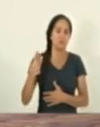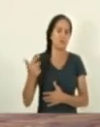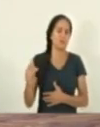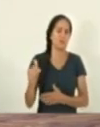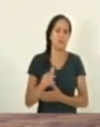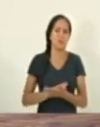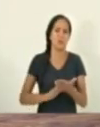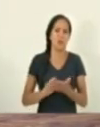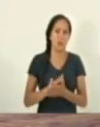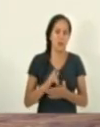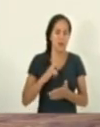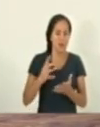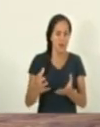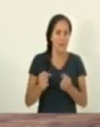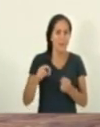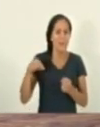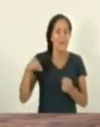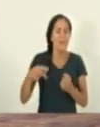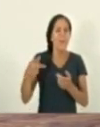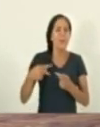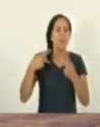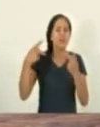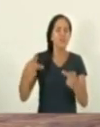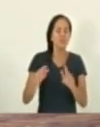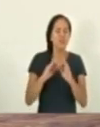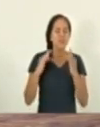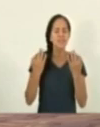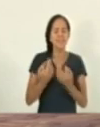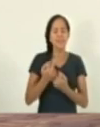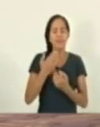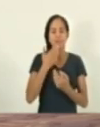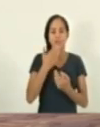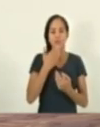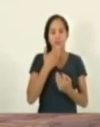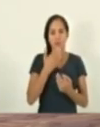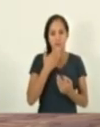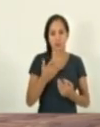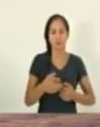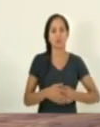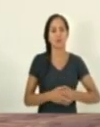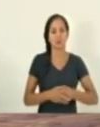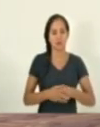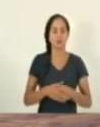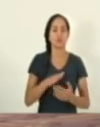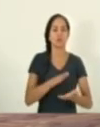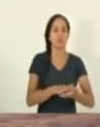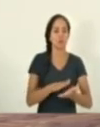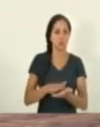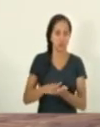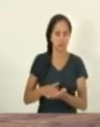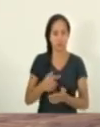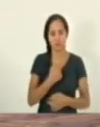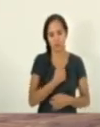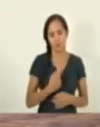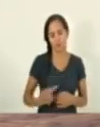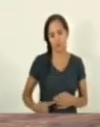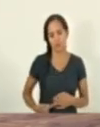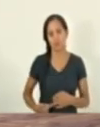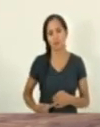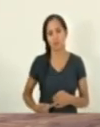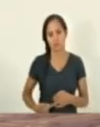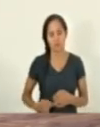Temos recebido aqui visita de familiares cobrando intensamente e eu repasso essa cobrança ao governo do Estado,